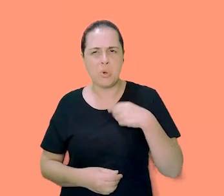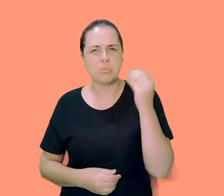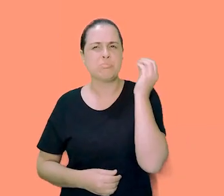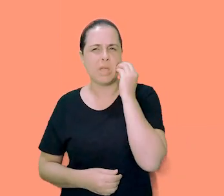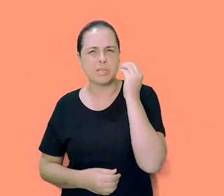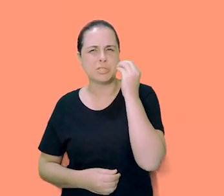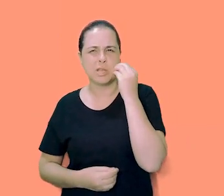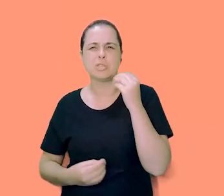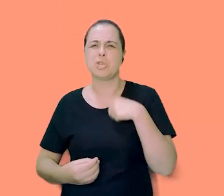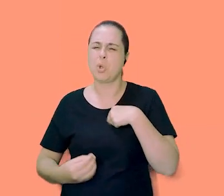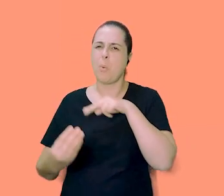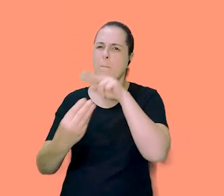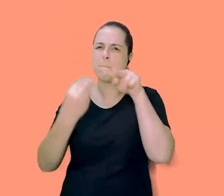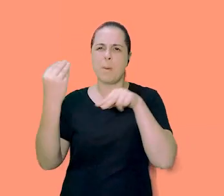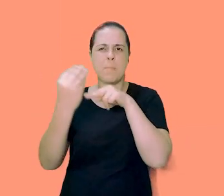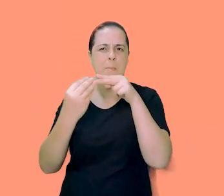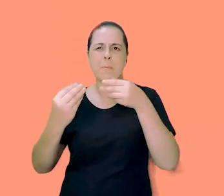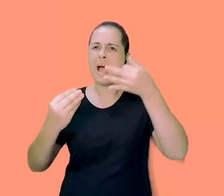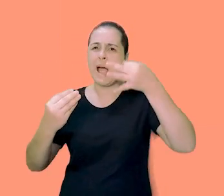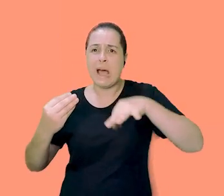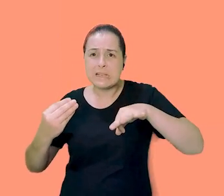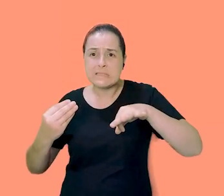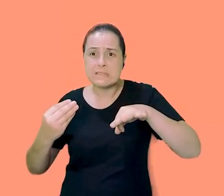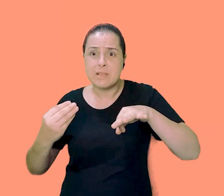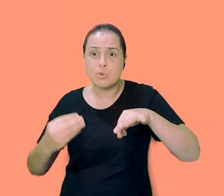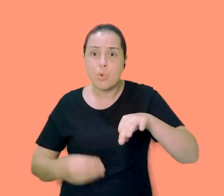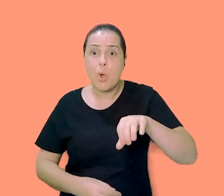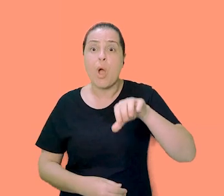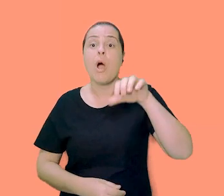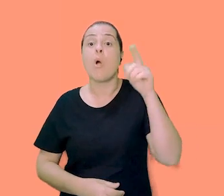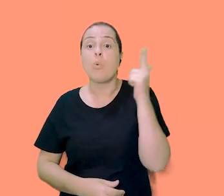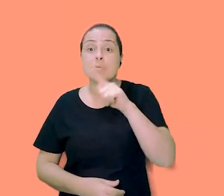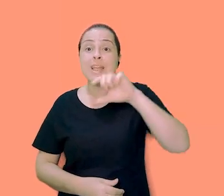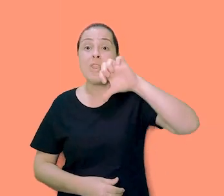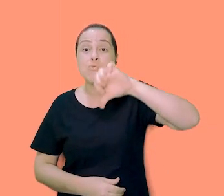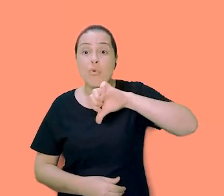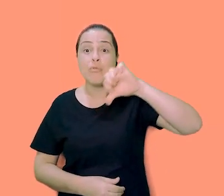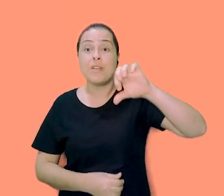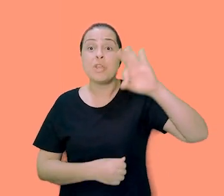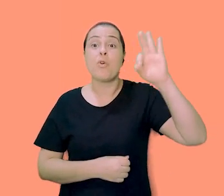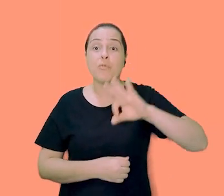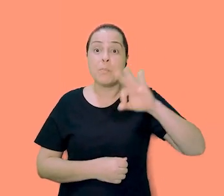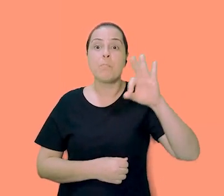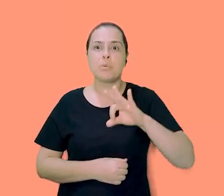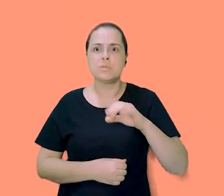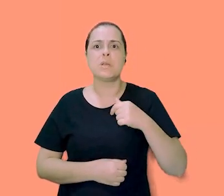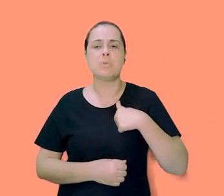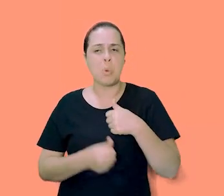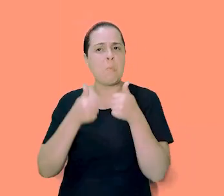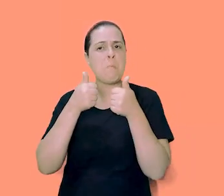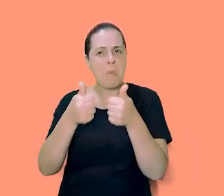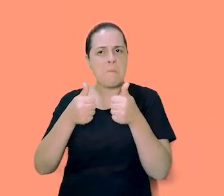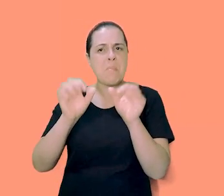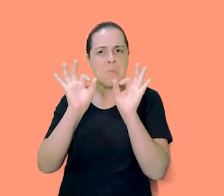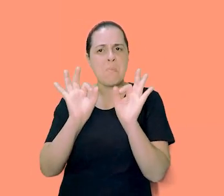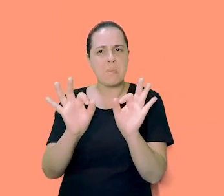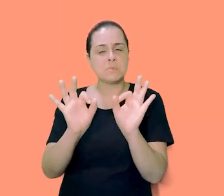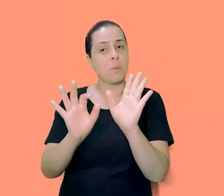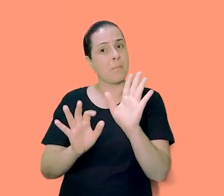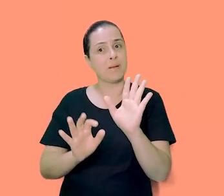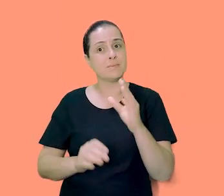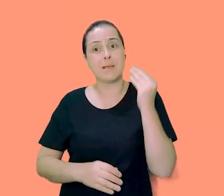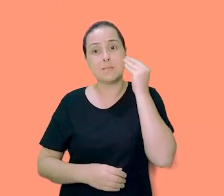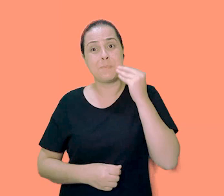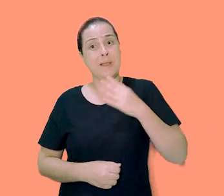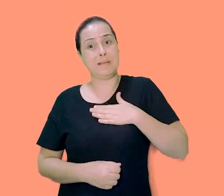minha capacidade de leitura labial era de acerto de 99% de acerto. Era uma coisa muito, muito boa mesmo, mas isso era